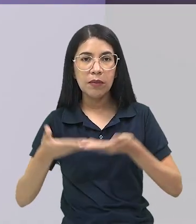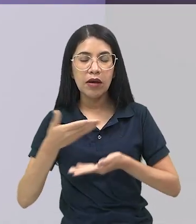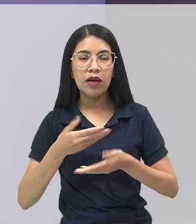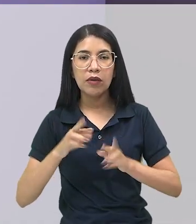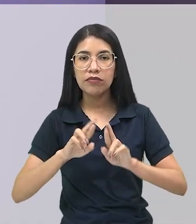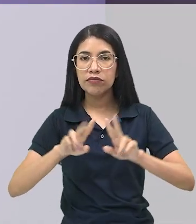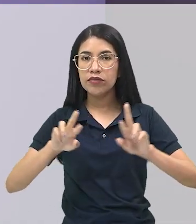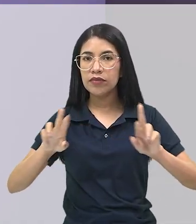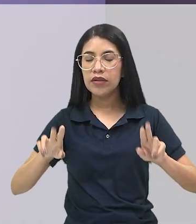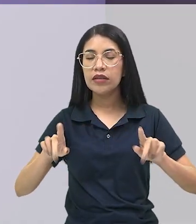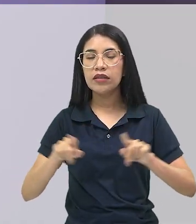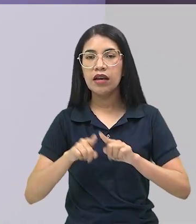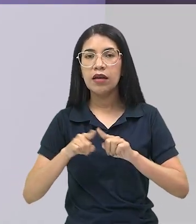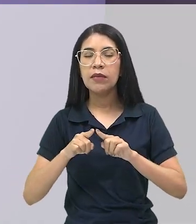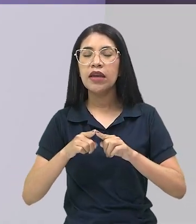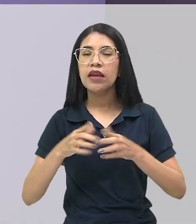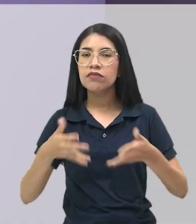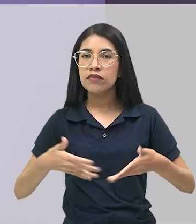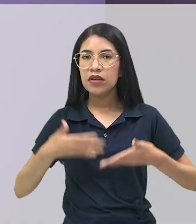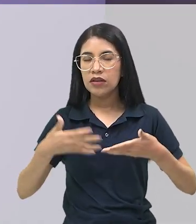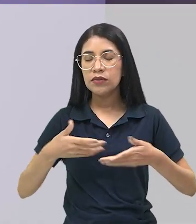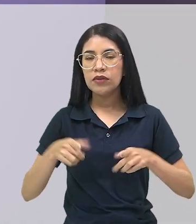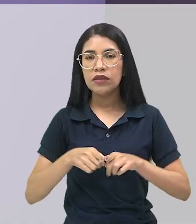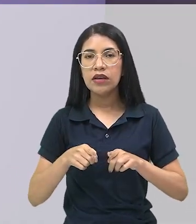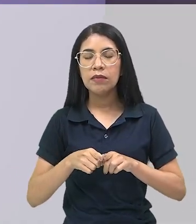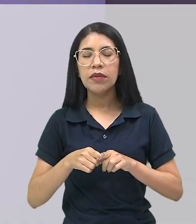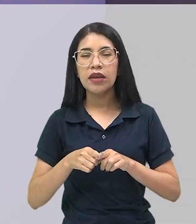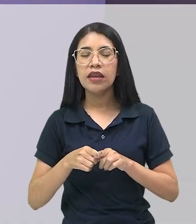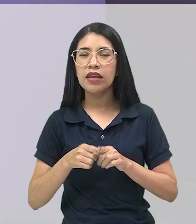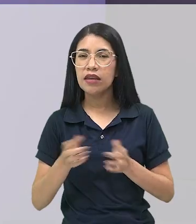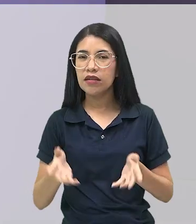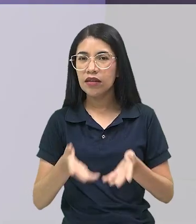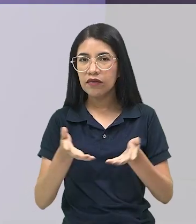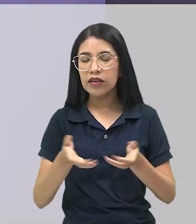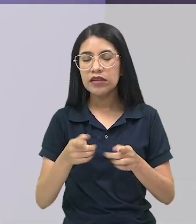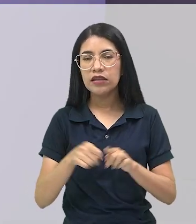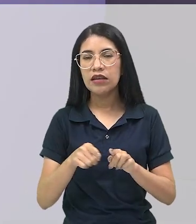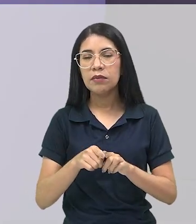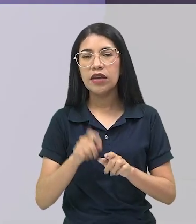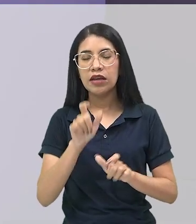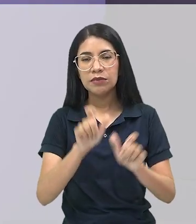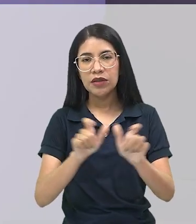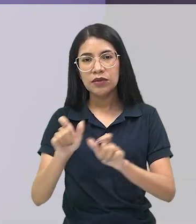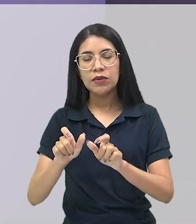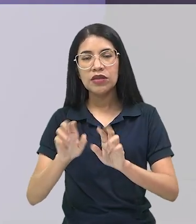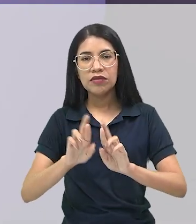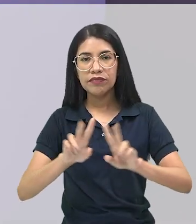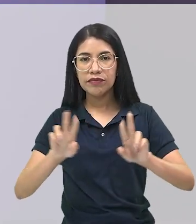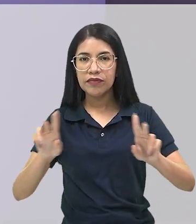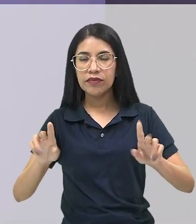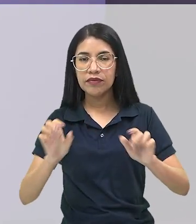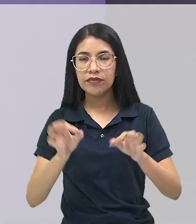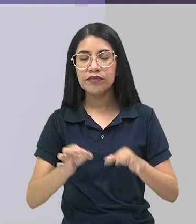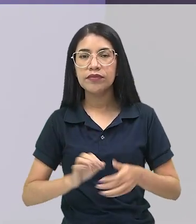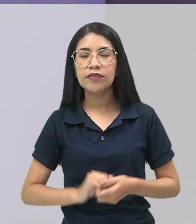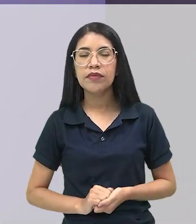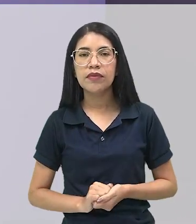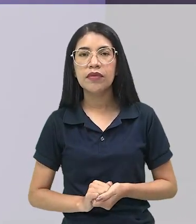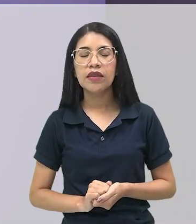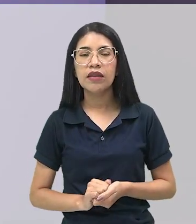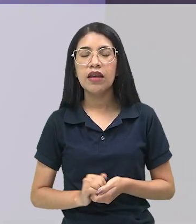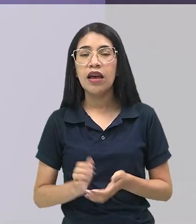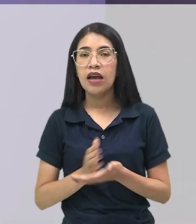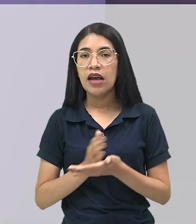diferenças nos enriquece e também enriquece aquela pessoa que é diferente de nós.